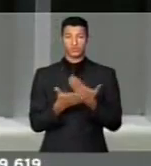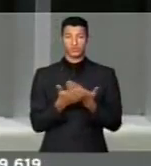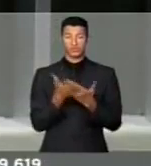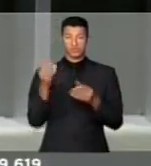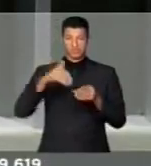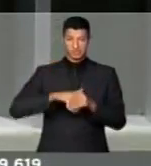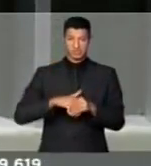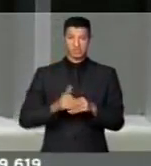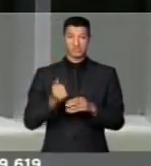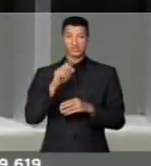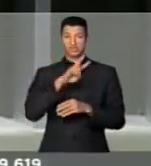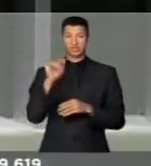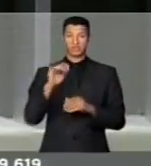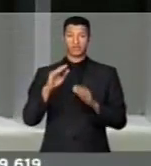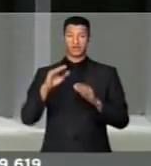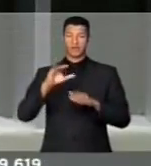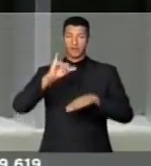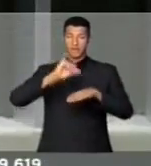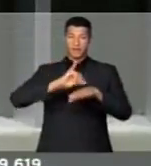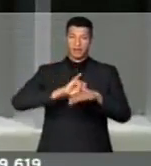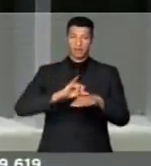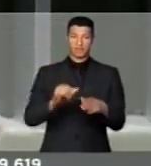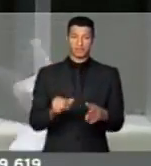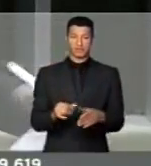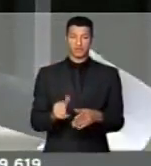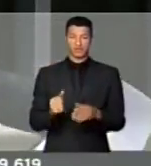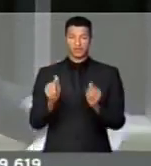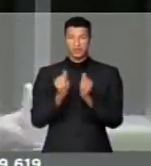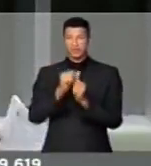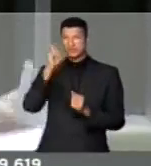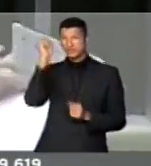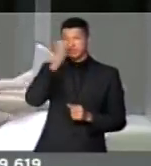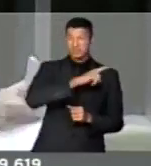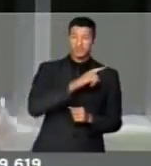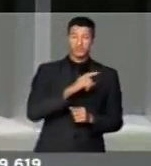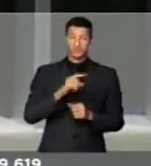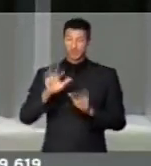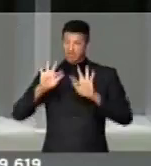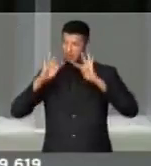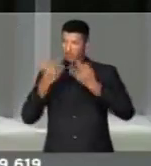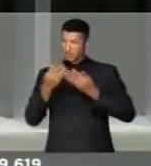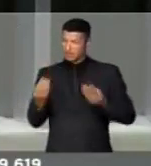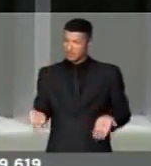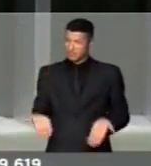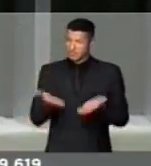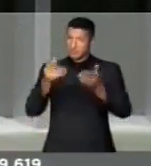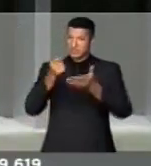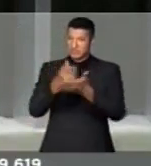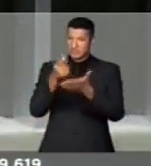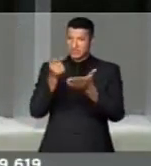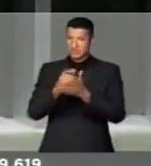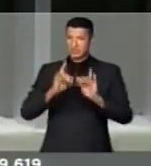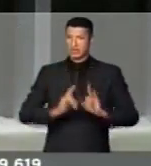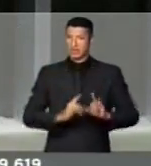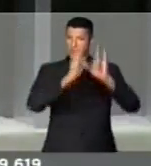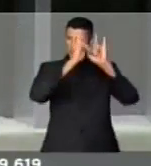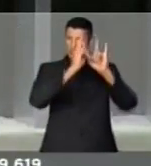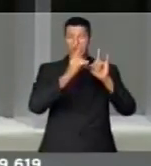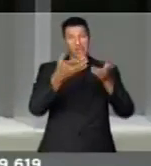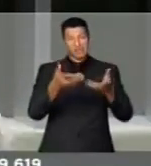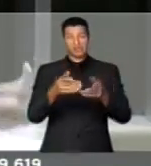interior que vai para a capital, com muita dificuldade a sua família aluga um